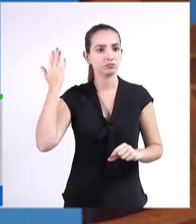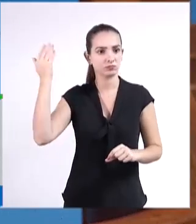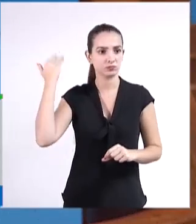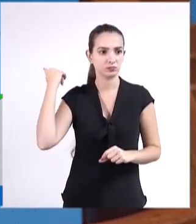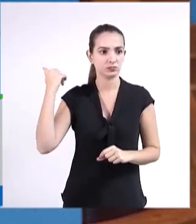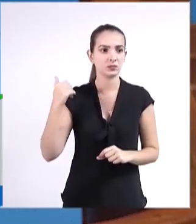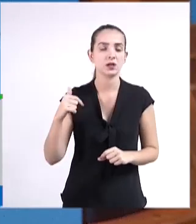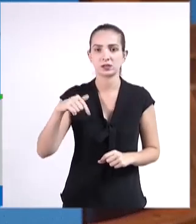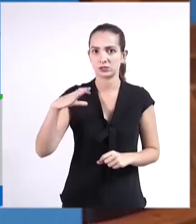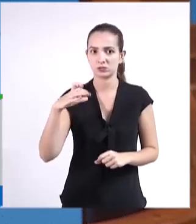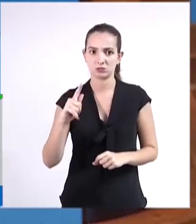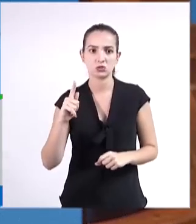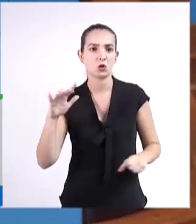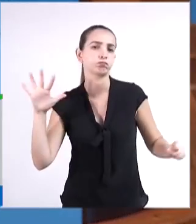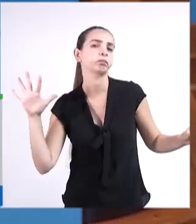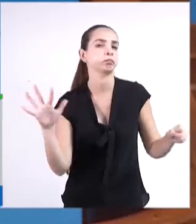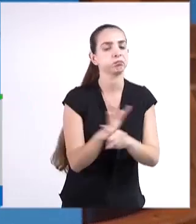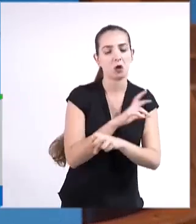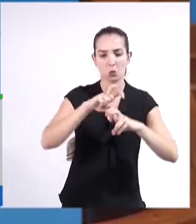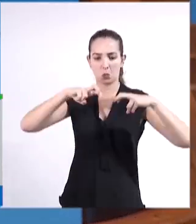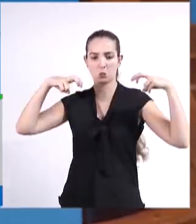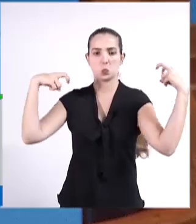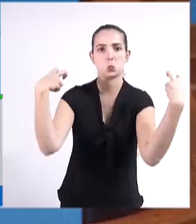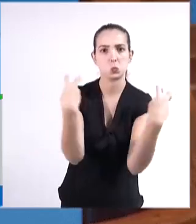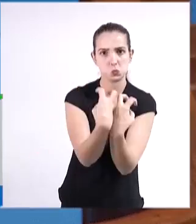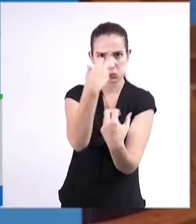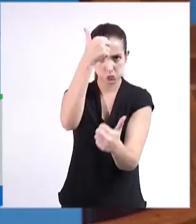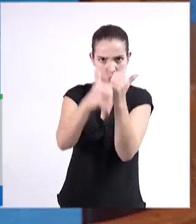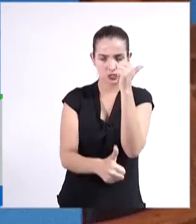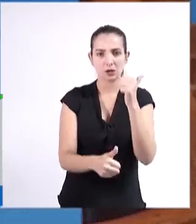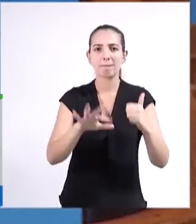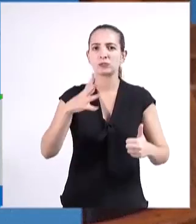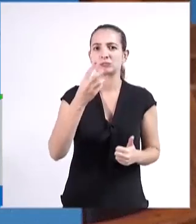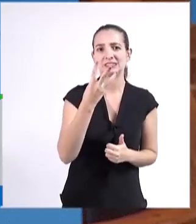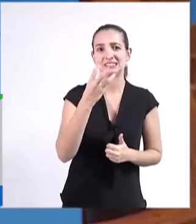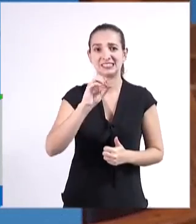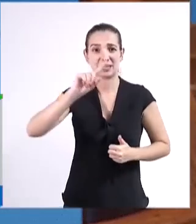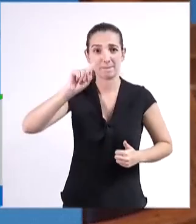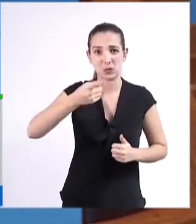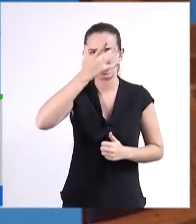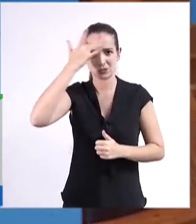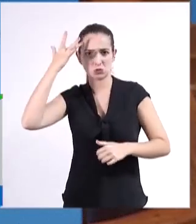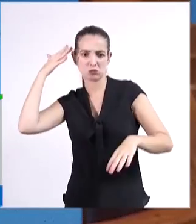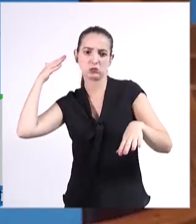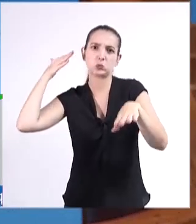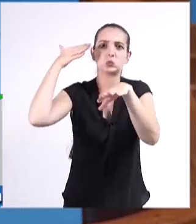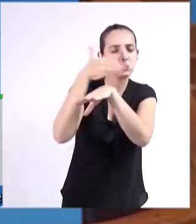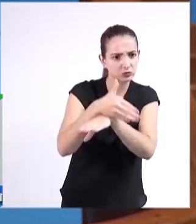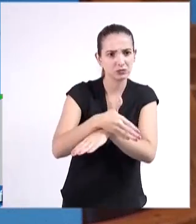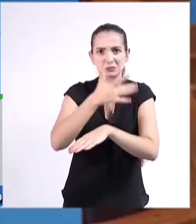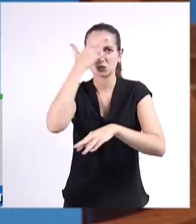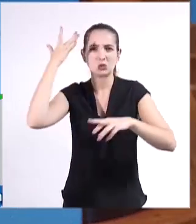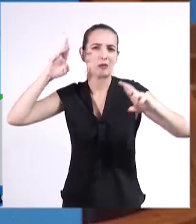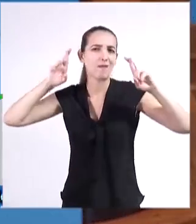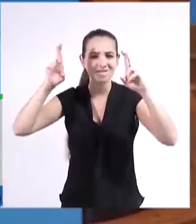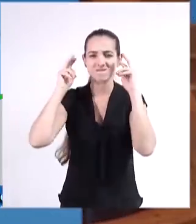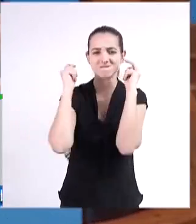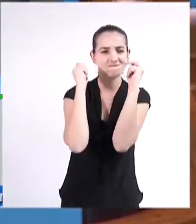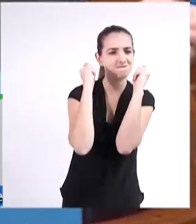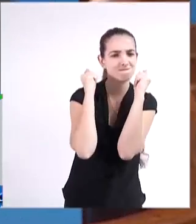lotava o Morenão com 30 mil pessoas e era uma torcida, isso na década de 80, que as